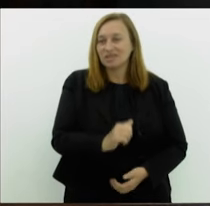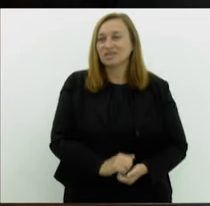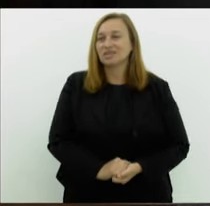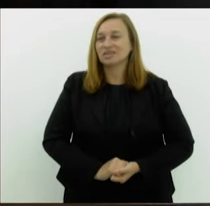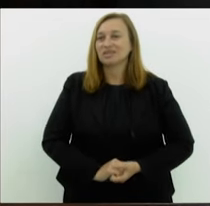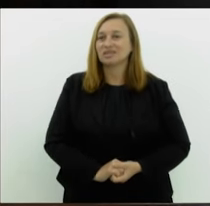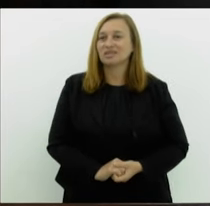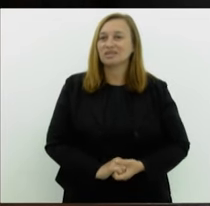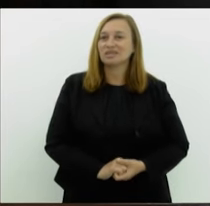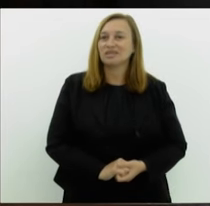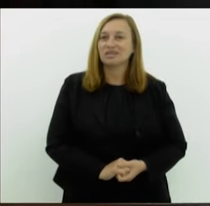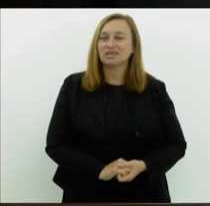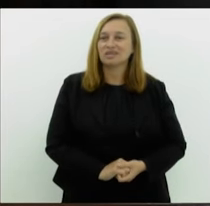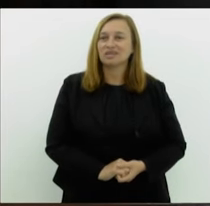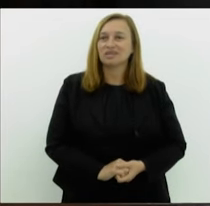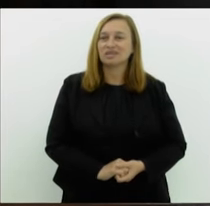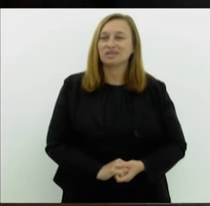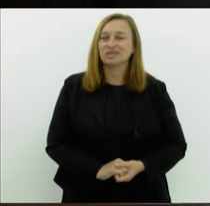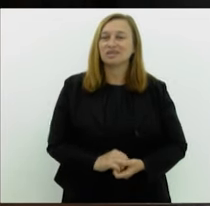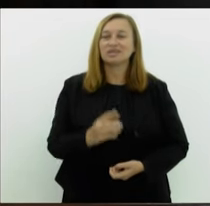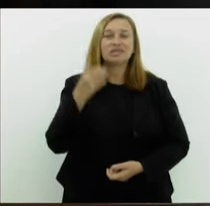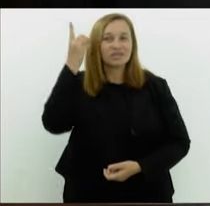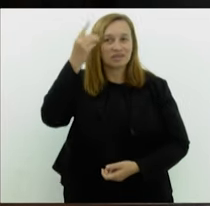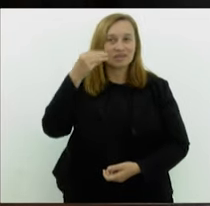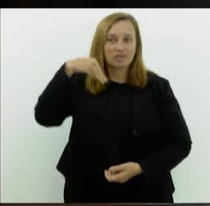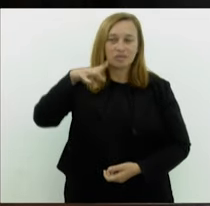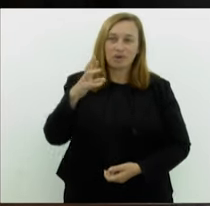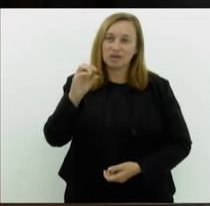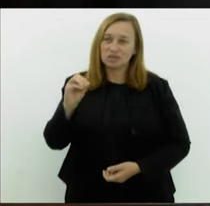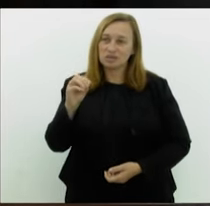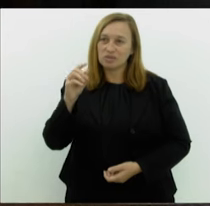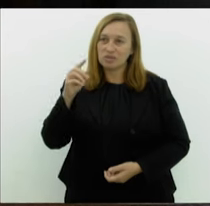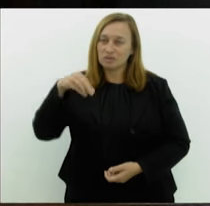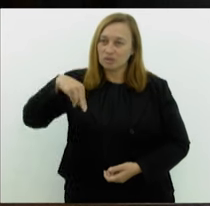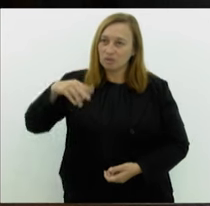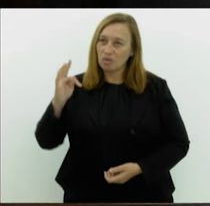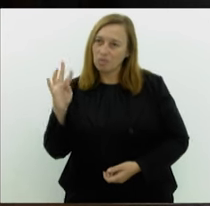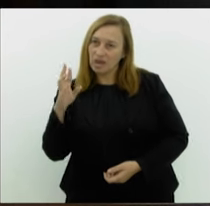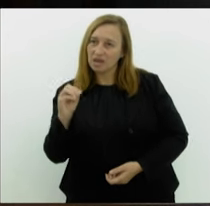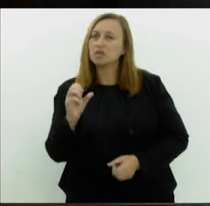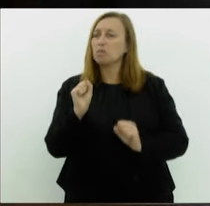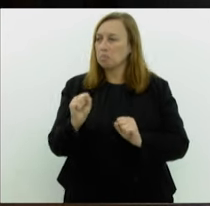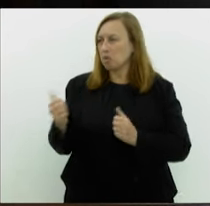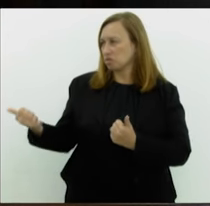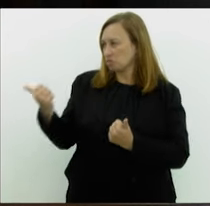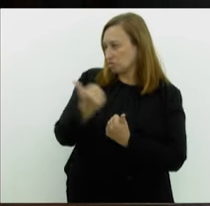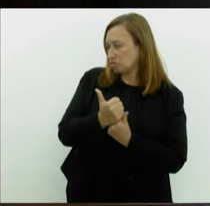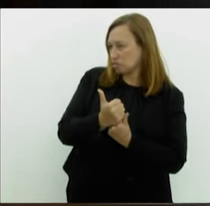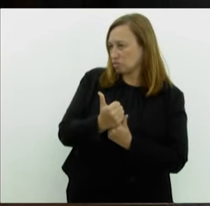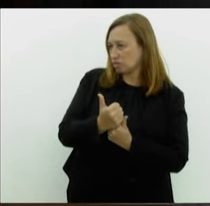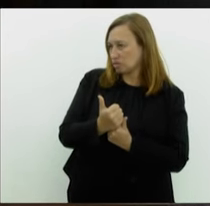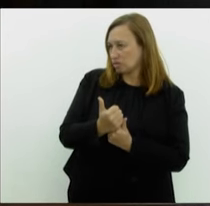Arguo ao deputado Márcio Galberto se ele pode presidir.